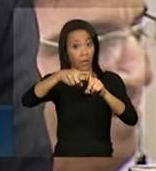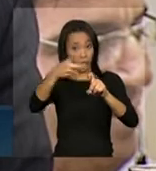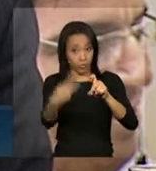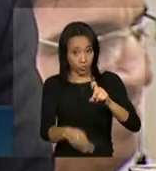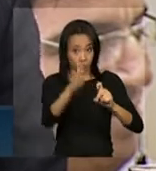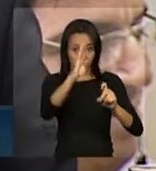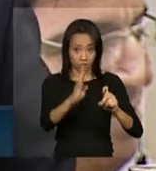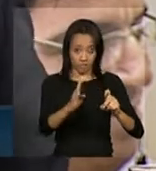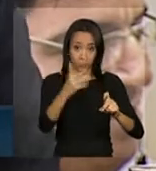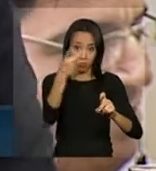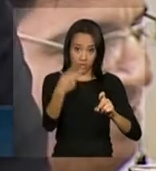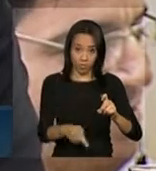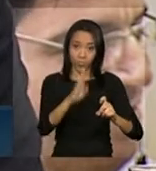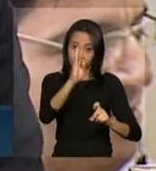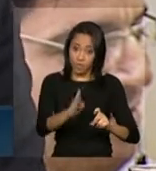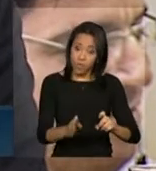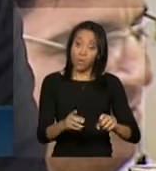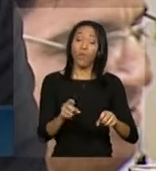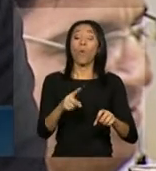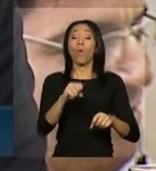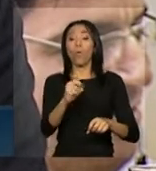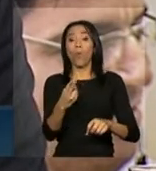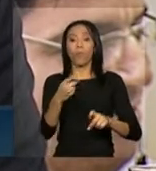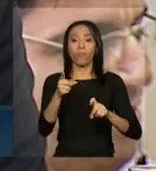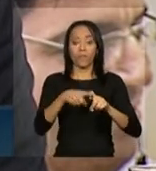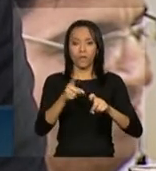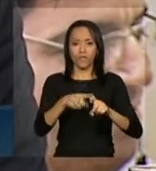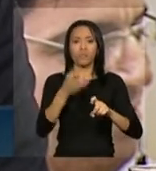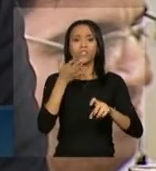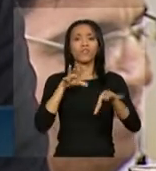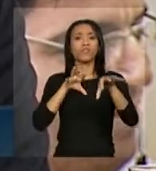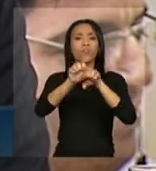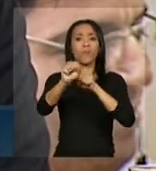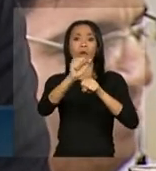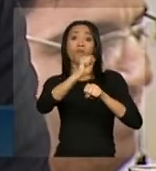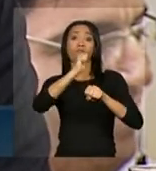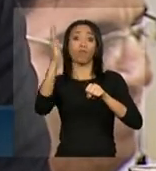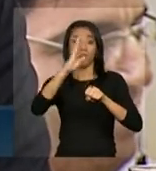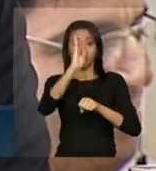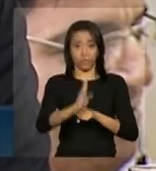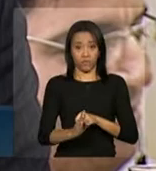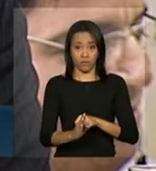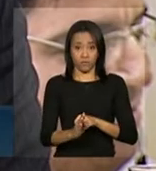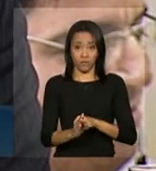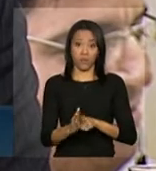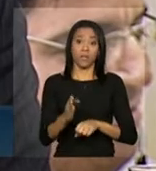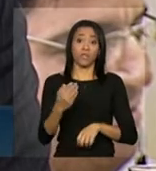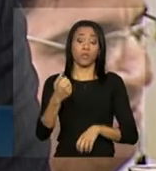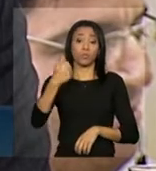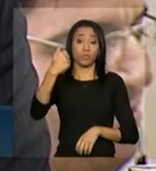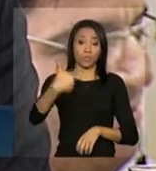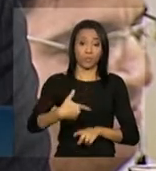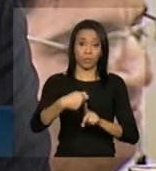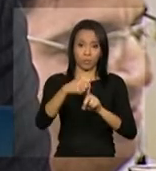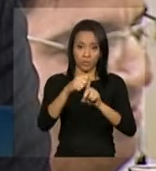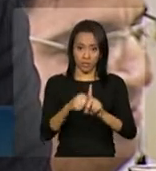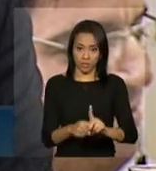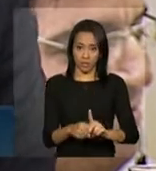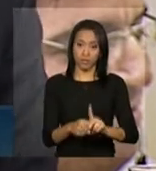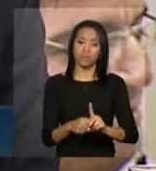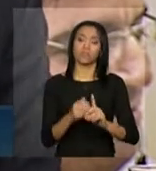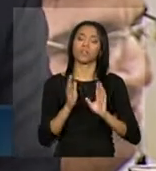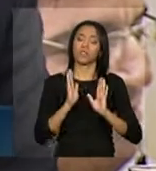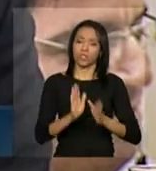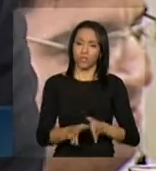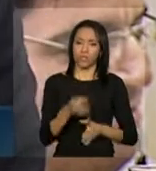médicos com registro profissional fora do Brasil eh nós tivemos Então nesse segundo mês eh Como já